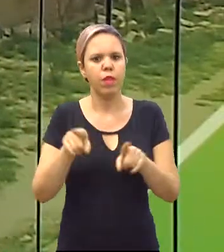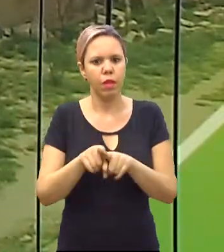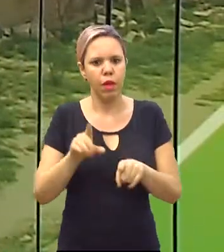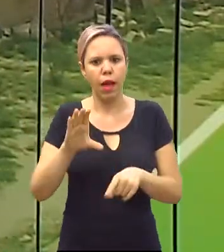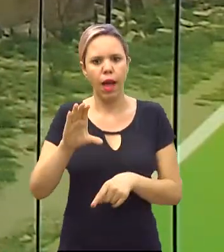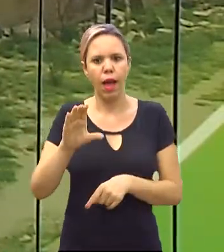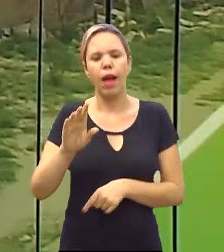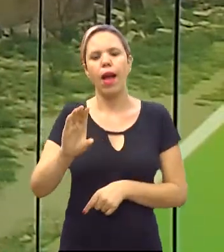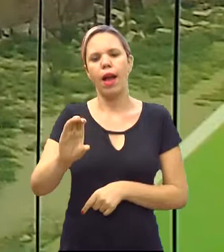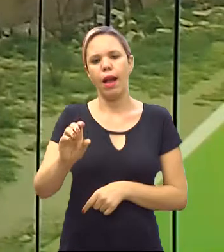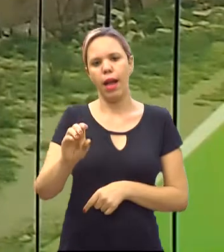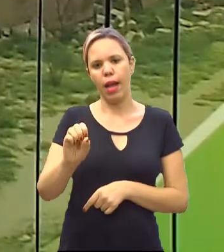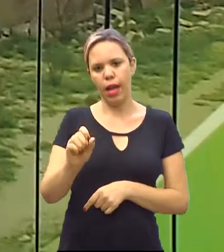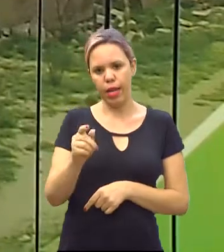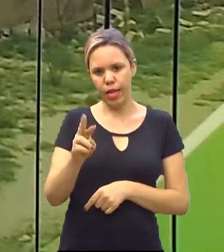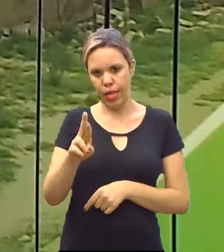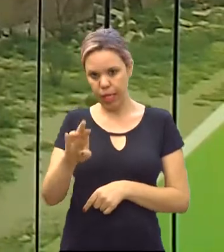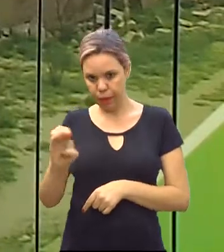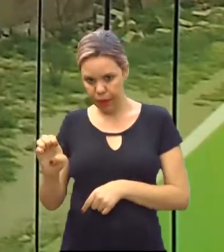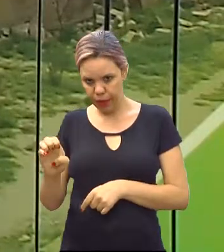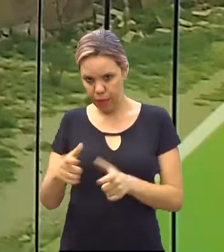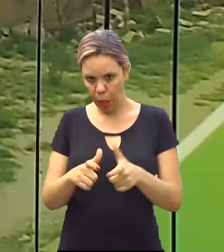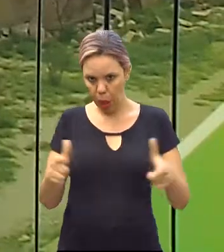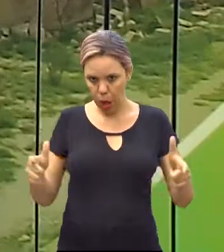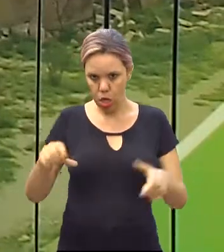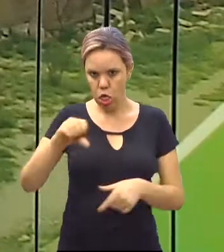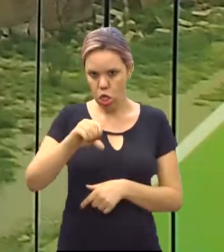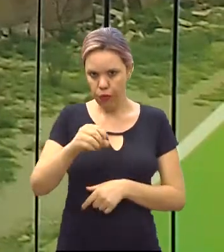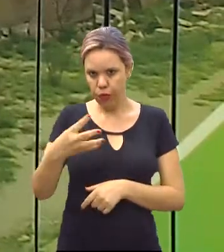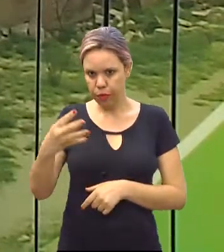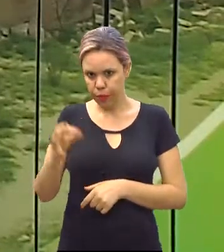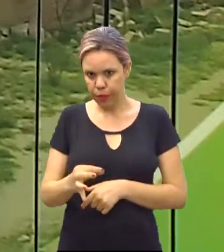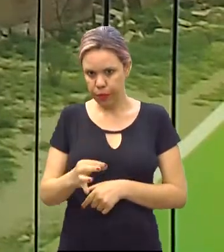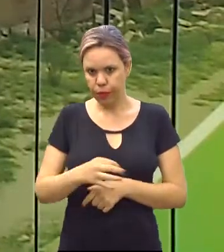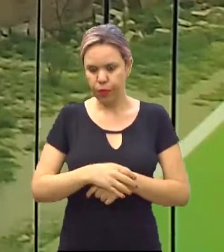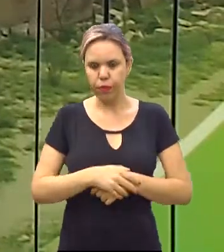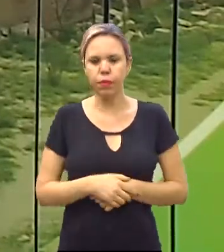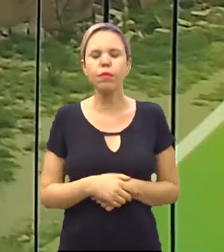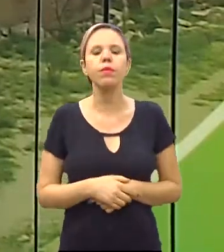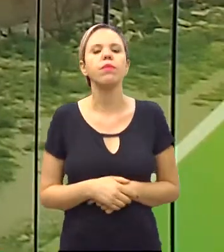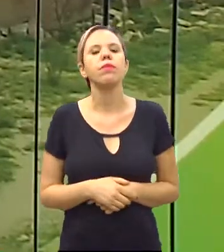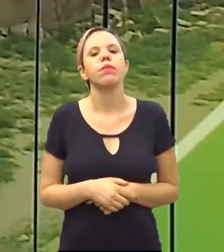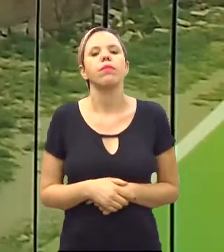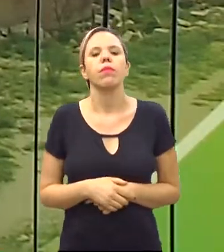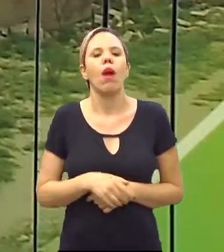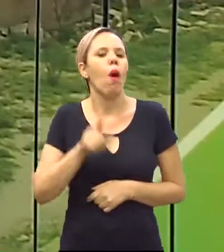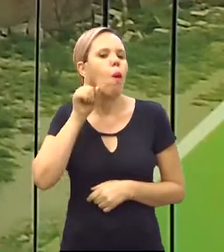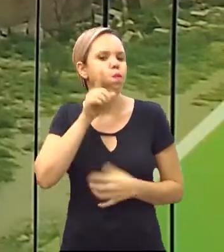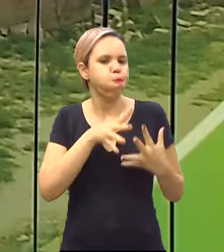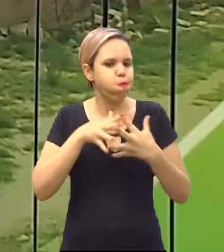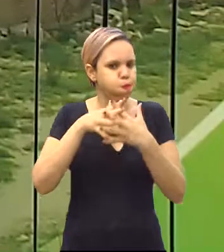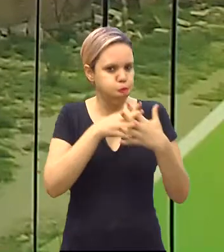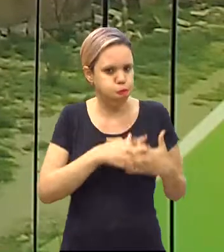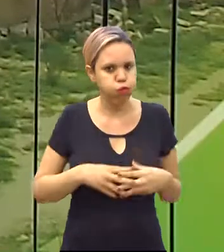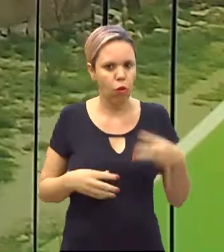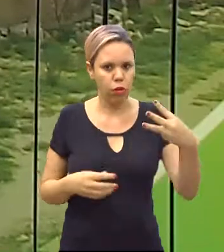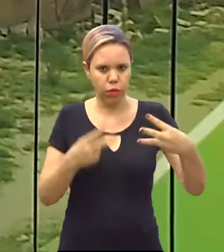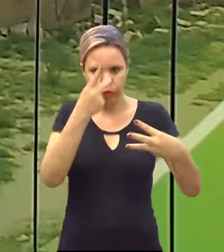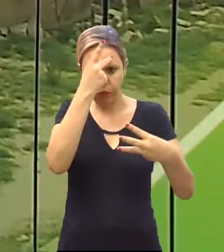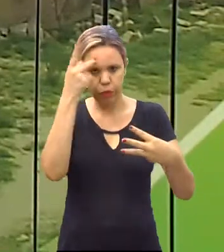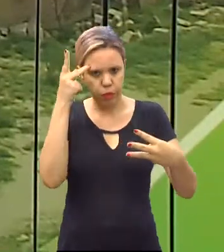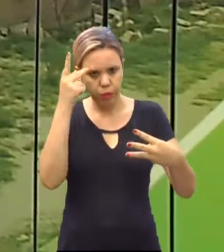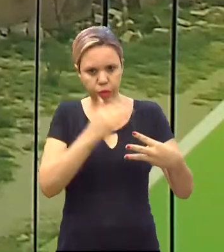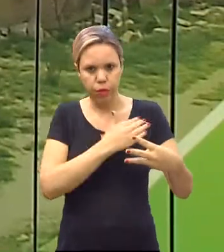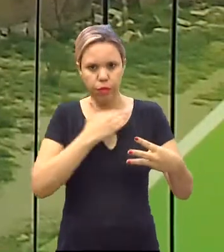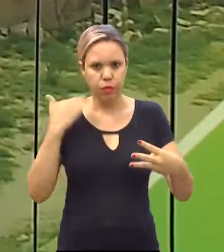no Caribe, onde a devastação chega a 94%. E nos Estados Unidos, 3